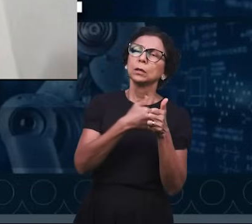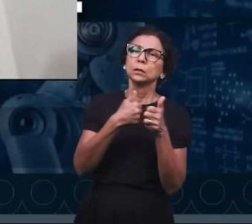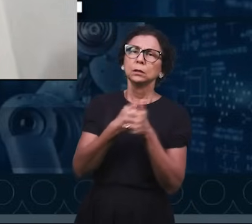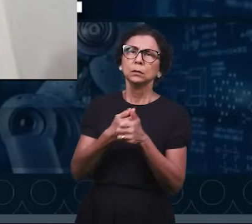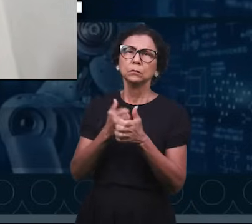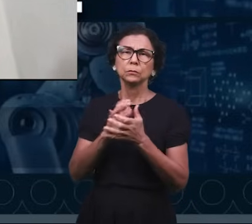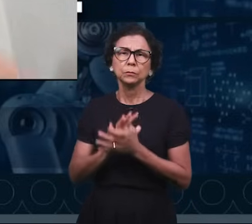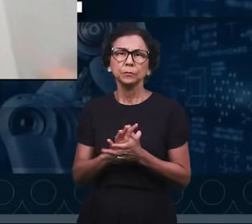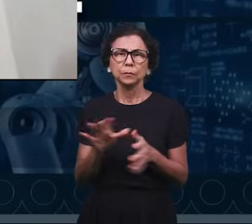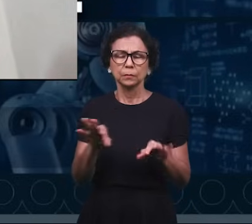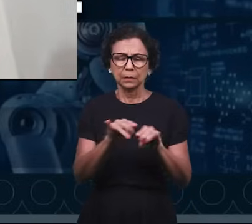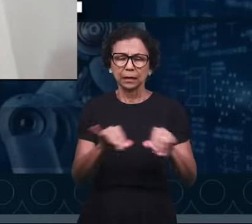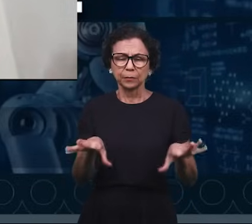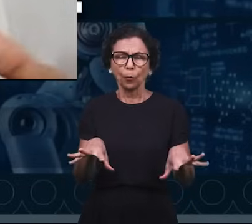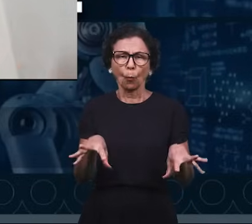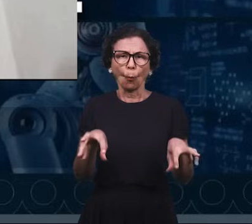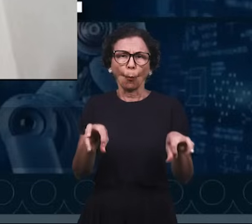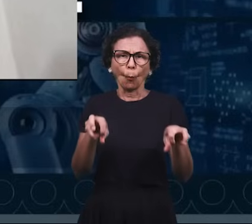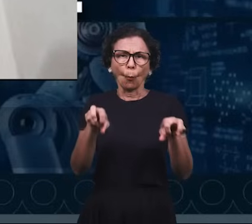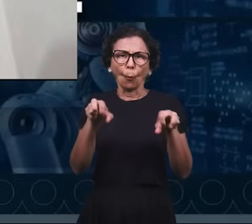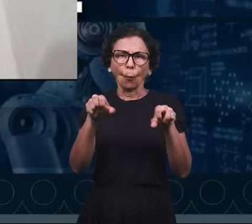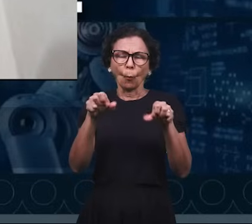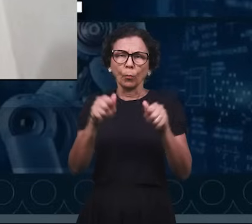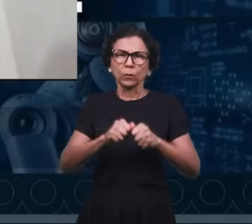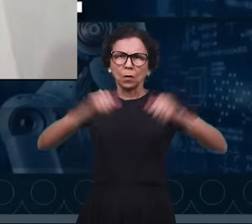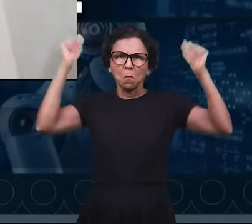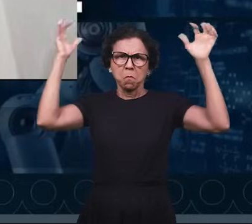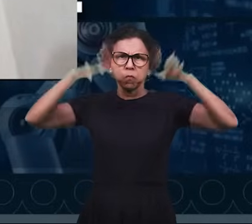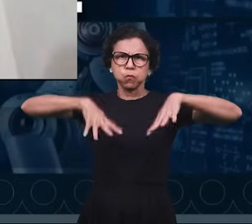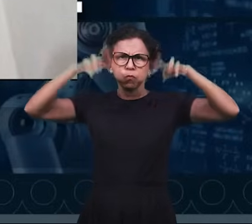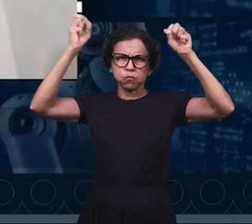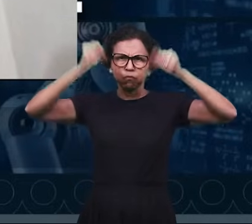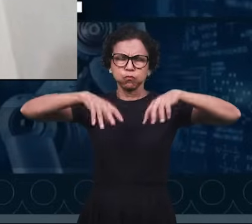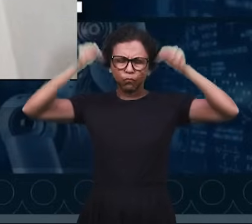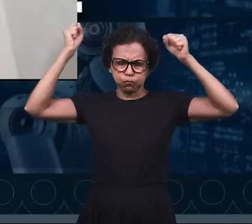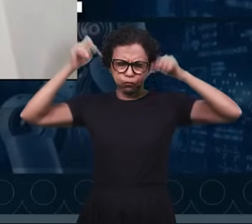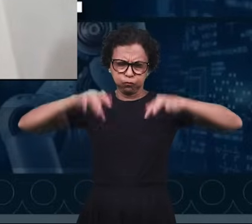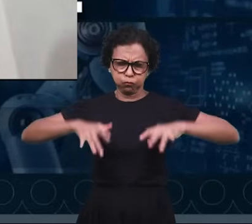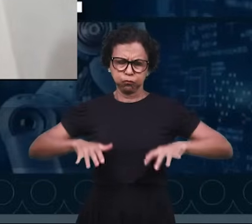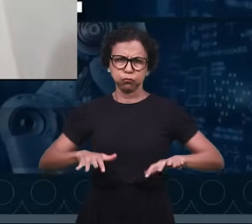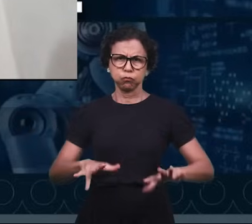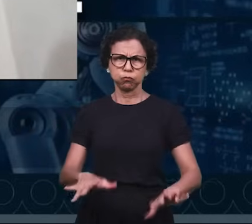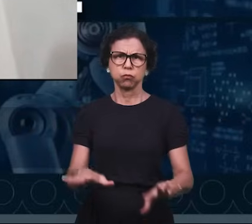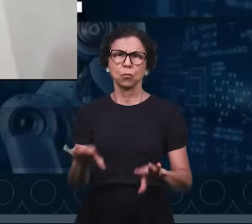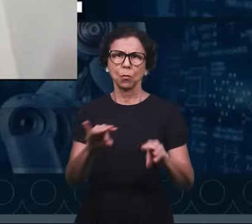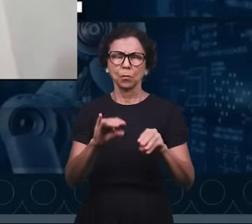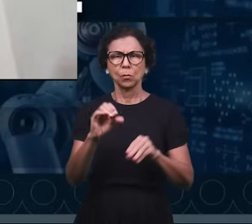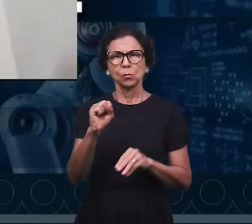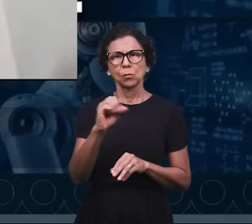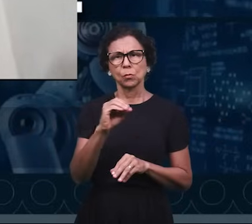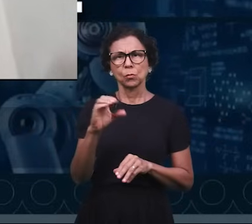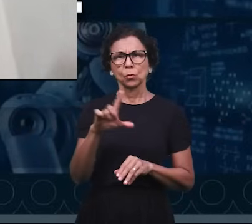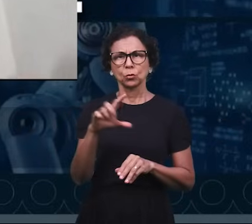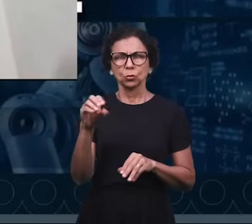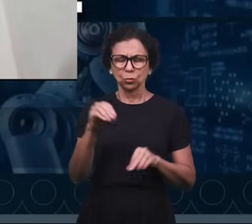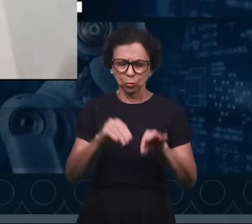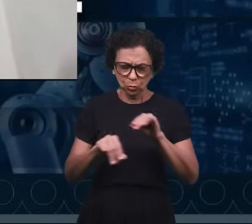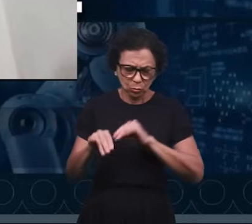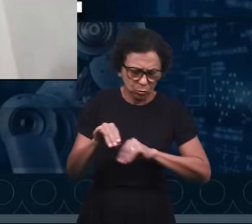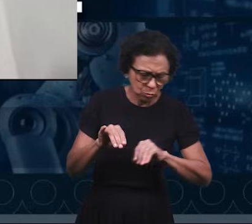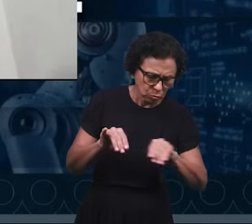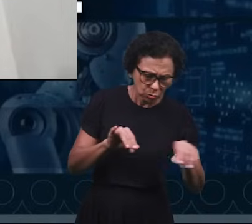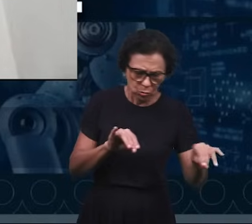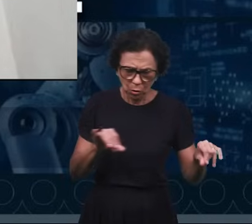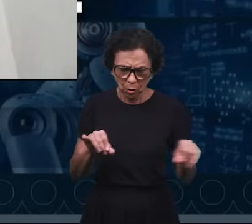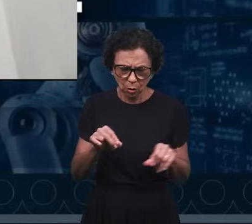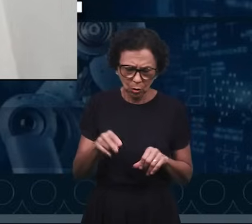acompanhamento, né, das secas, das estiagens, acompanhamento também do solo, como que está o solo, se ele está bom para o plantio,